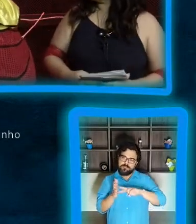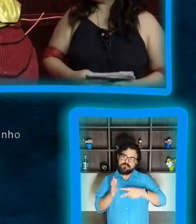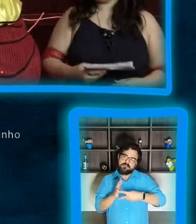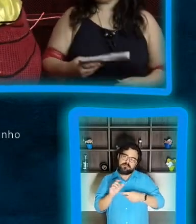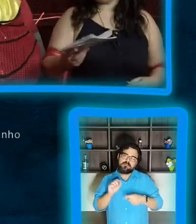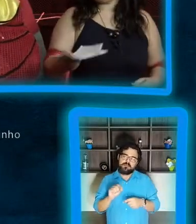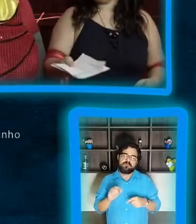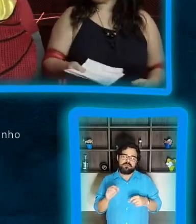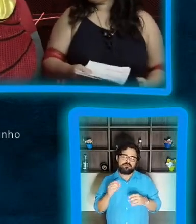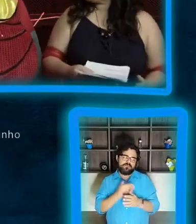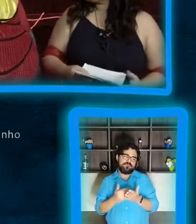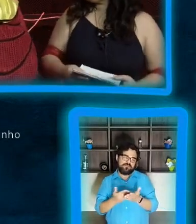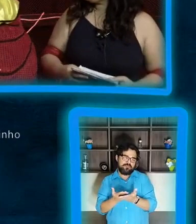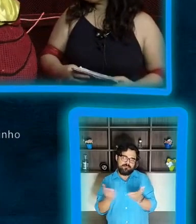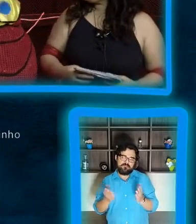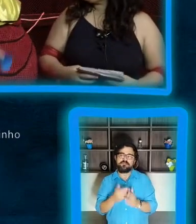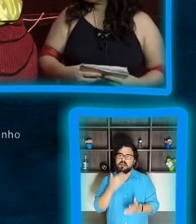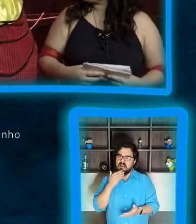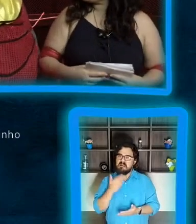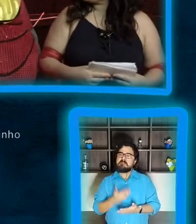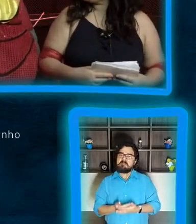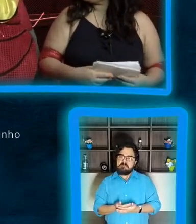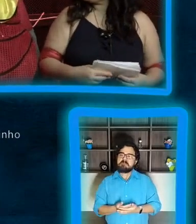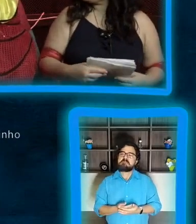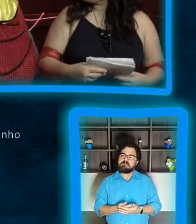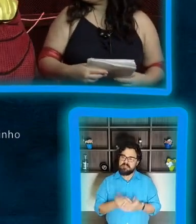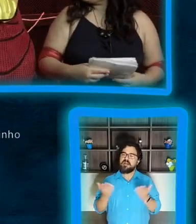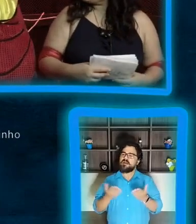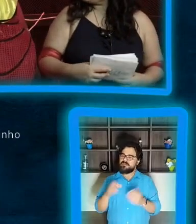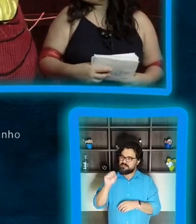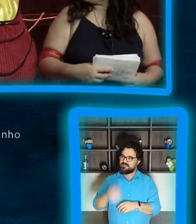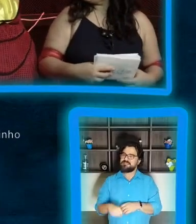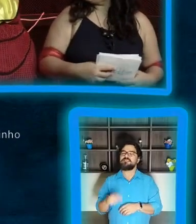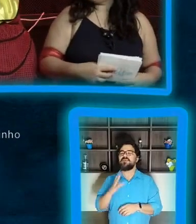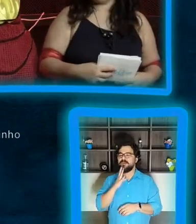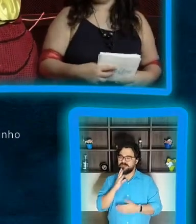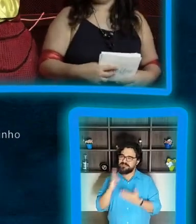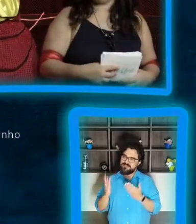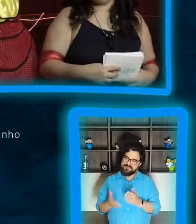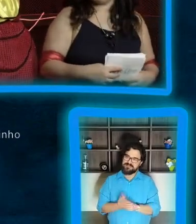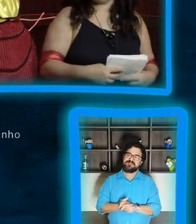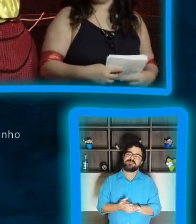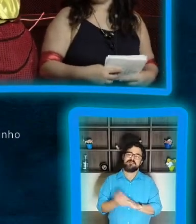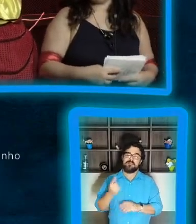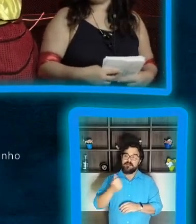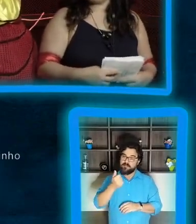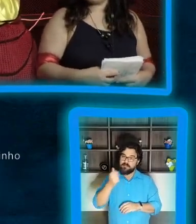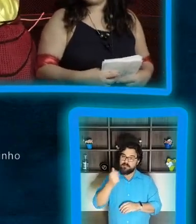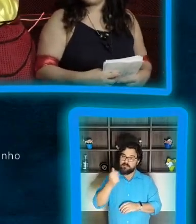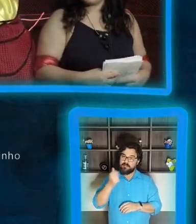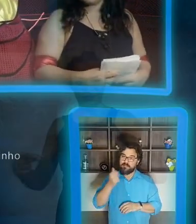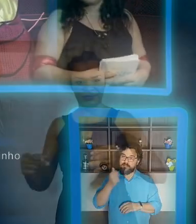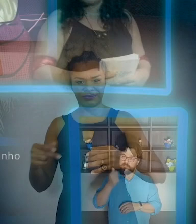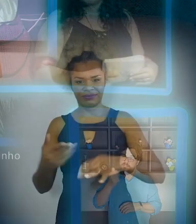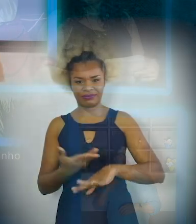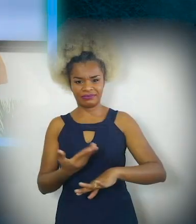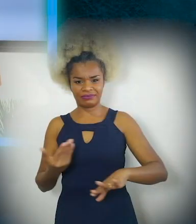bom! Então agora vamos conhecer. Agora sim, vamos conhecer um primeiro som do senhor Denis Soares. Solta aí,